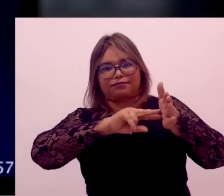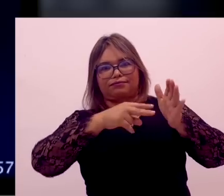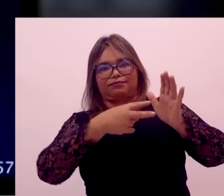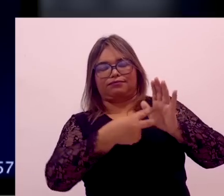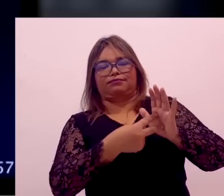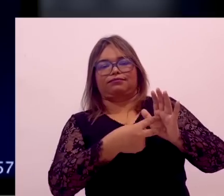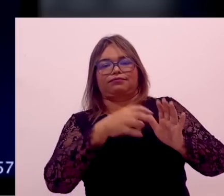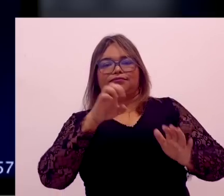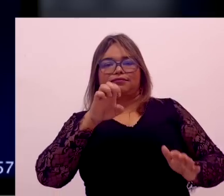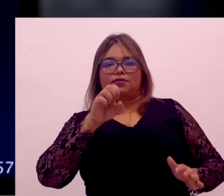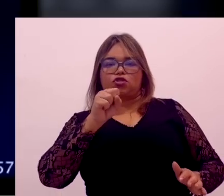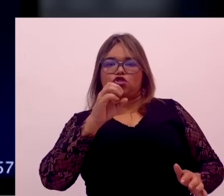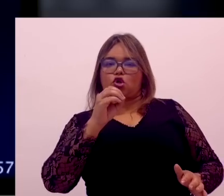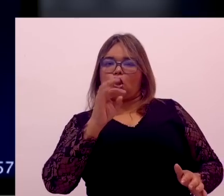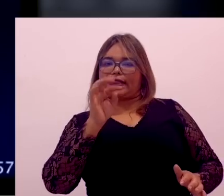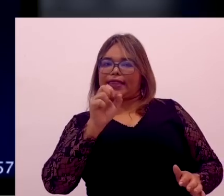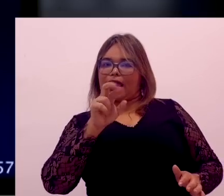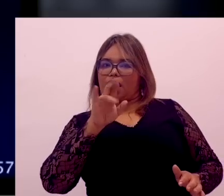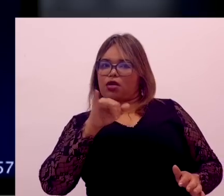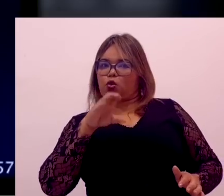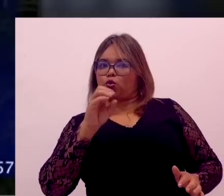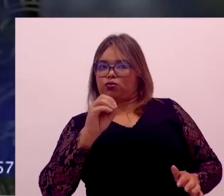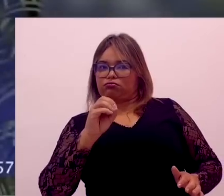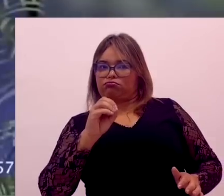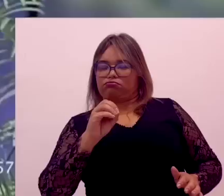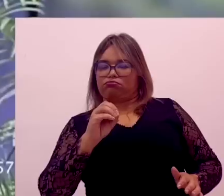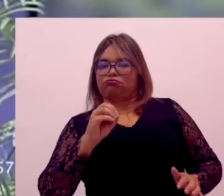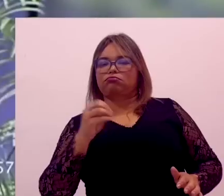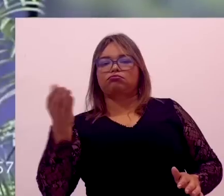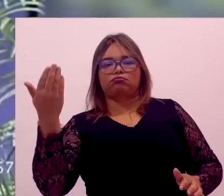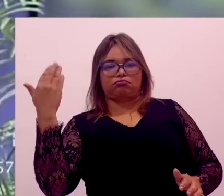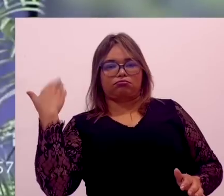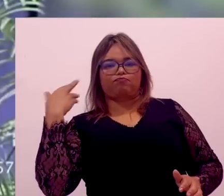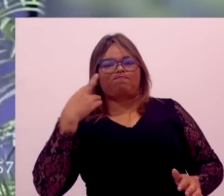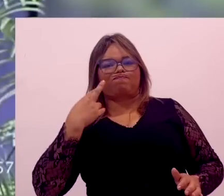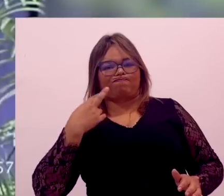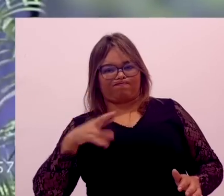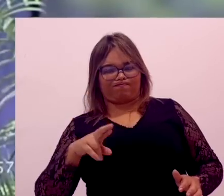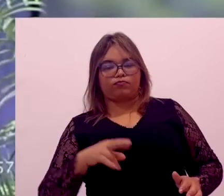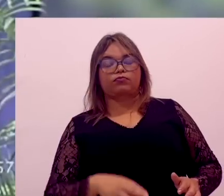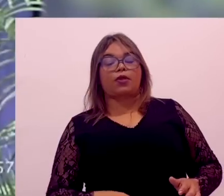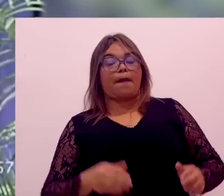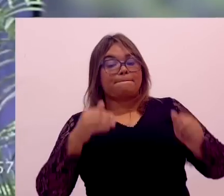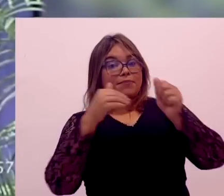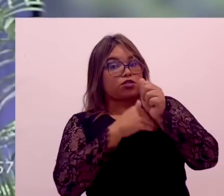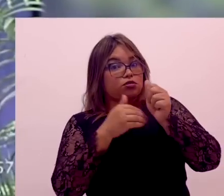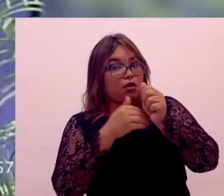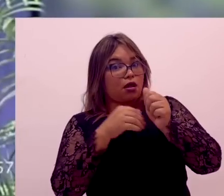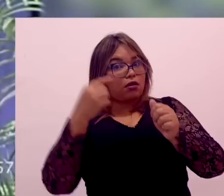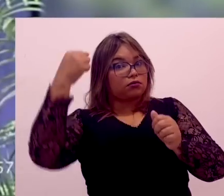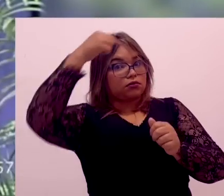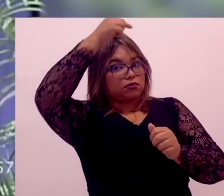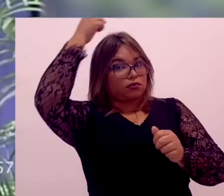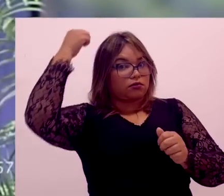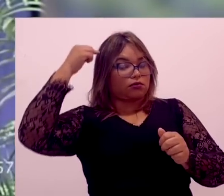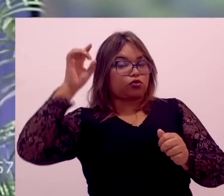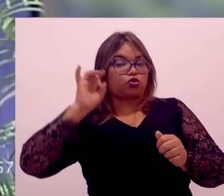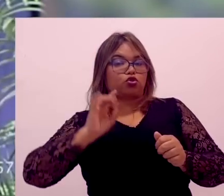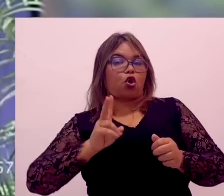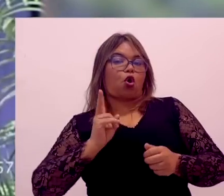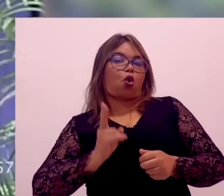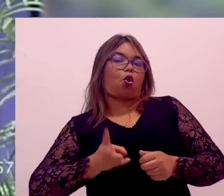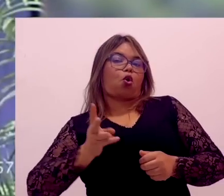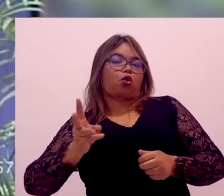anteriores. Esses mistérios sagrados eram apenas a continuação das formas mais simples do antigo culto ao